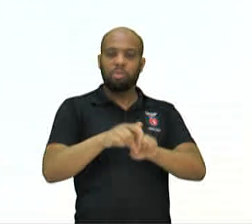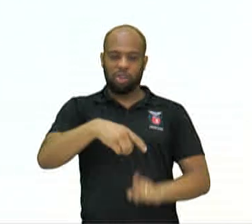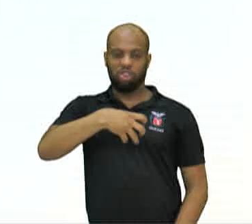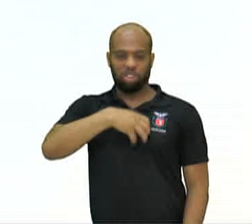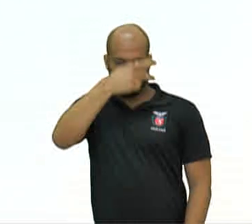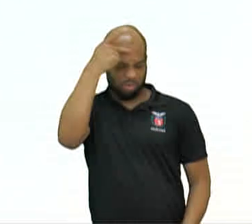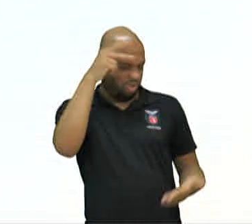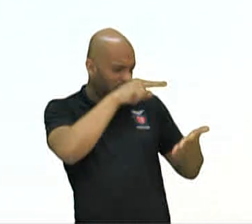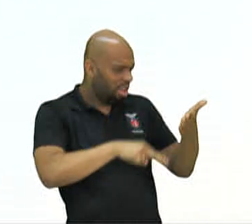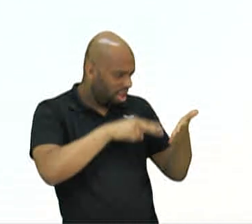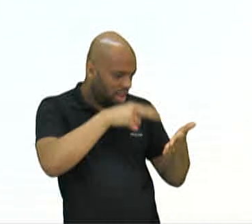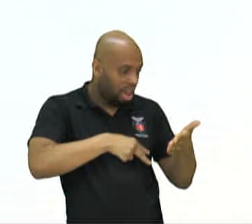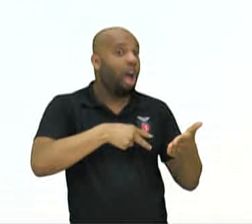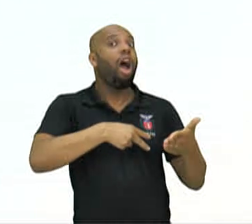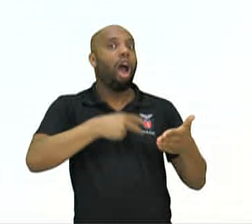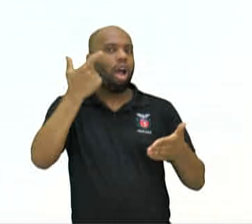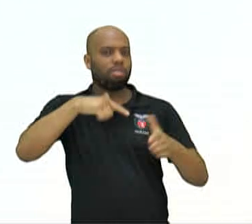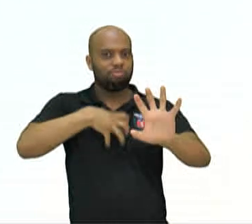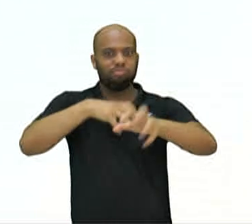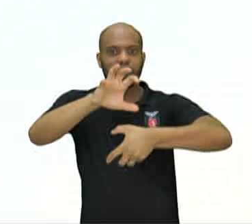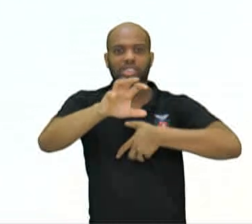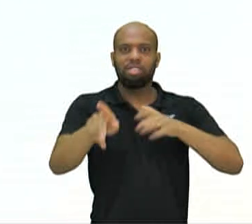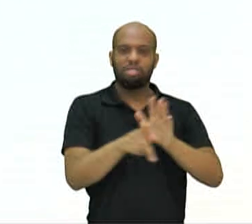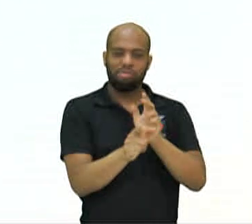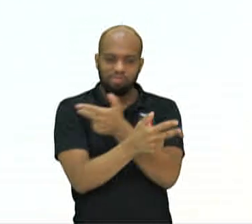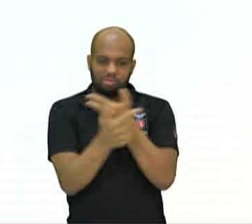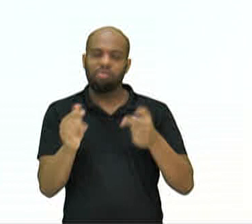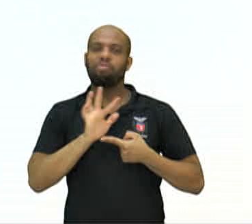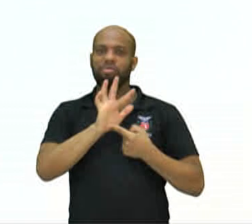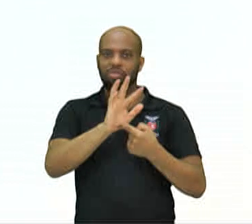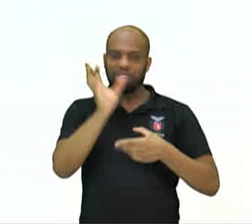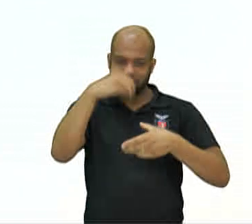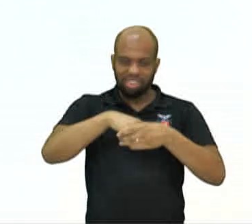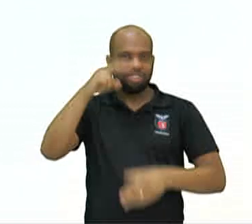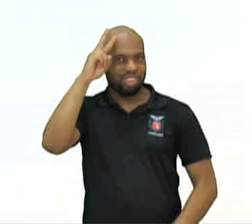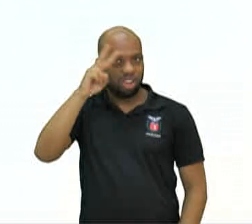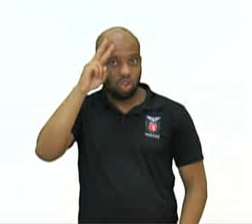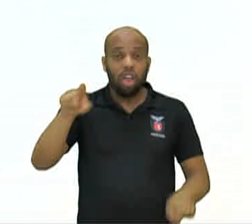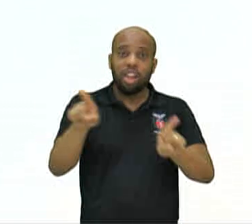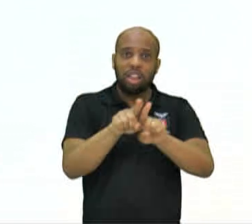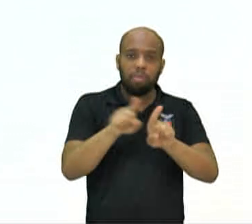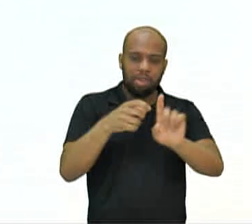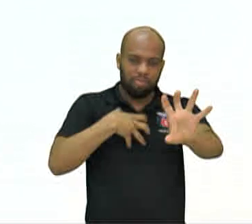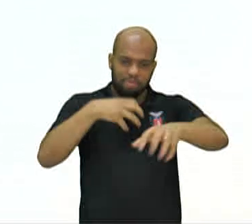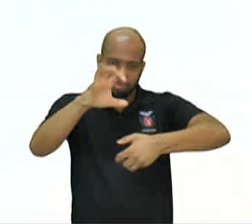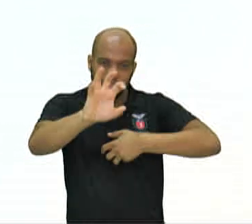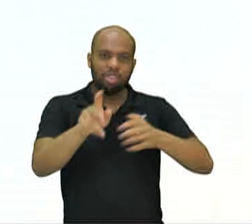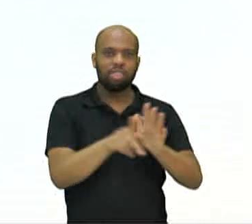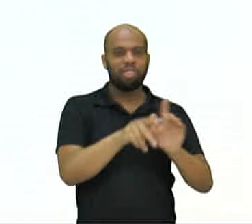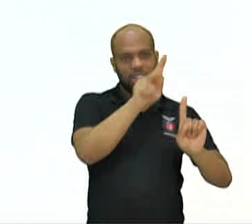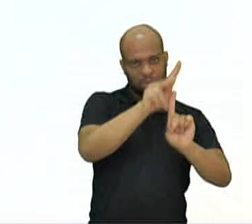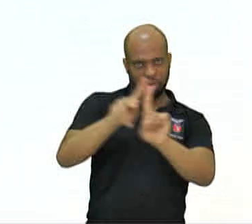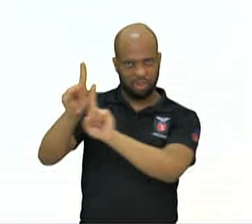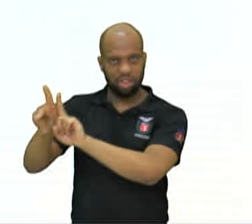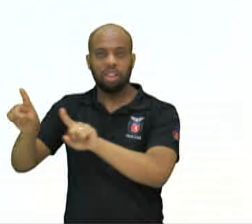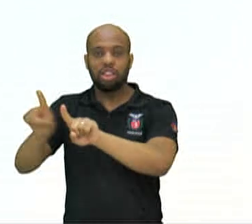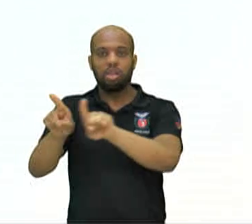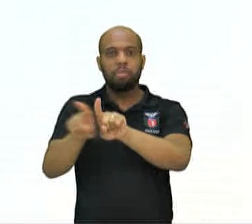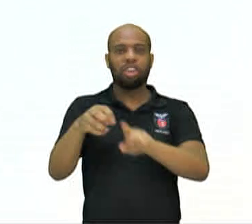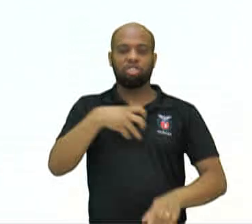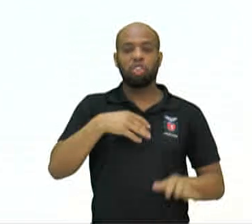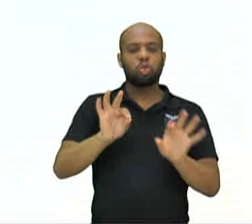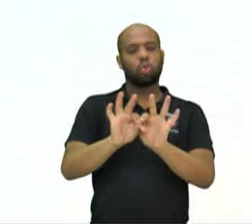leitor gera uma empatia com os feitos narrados e com os personagens, e a simplicidade